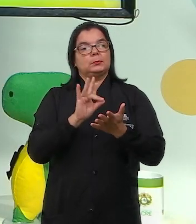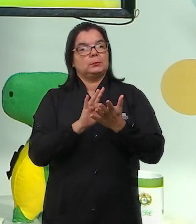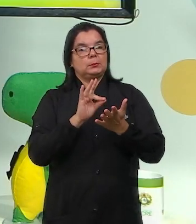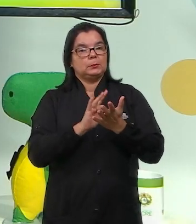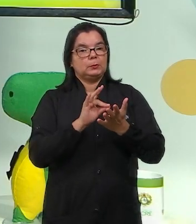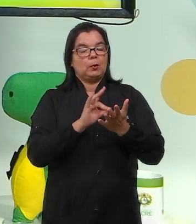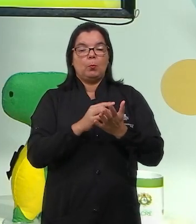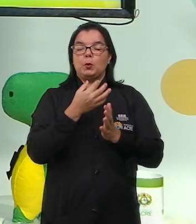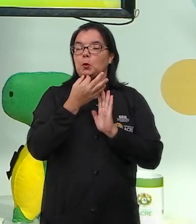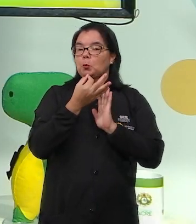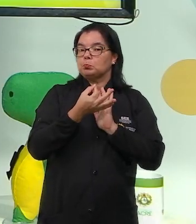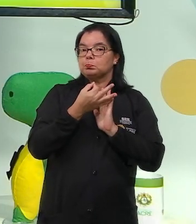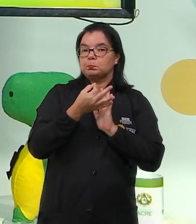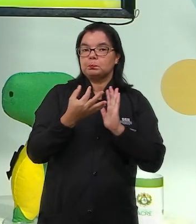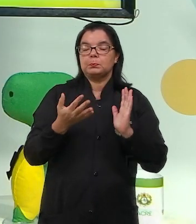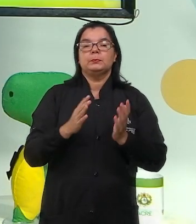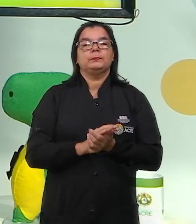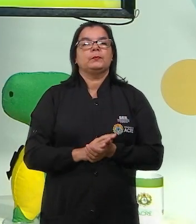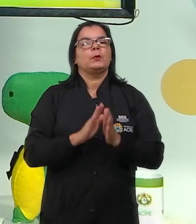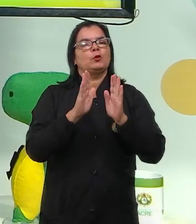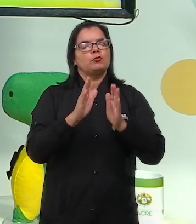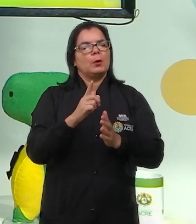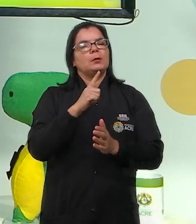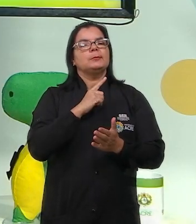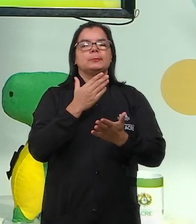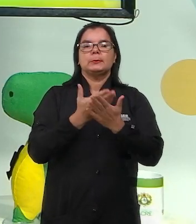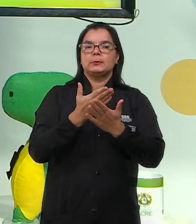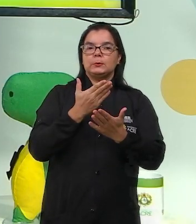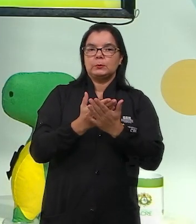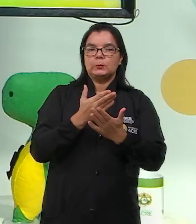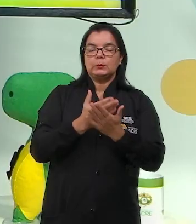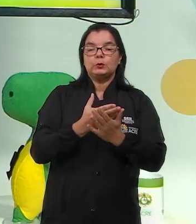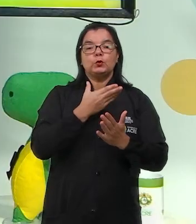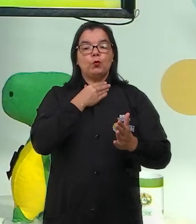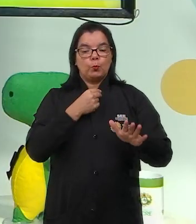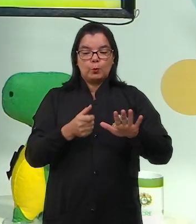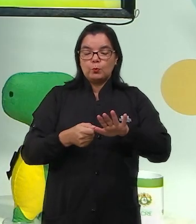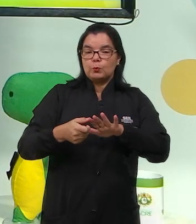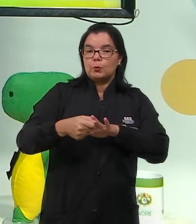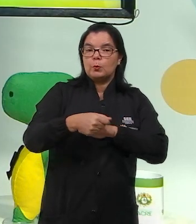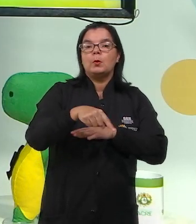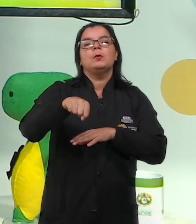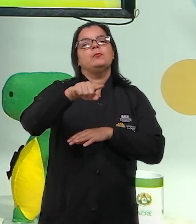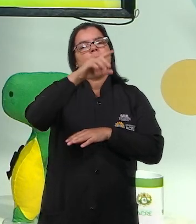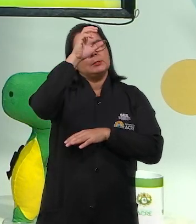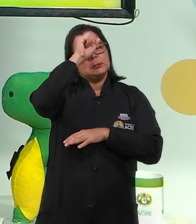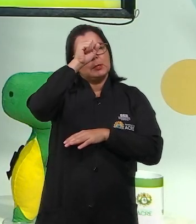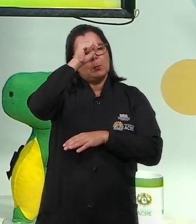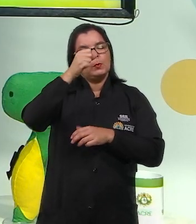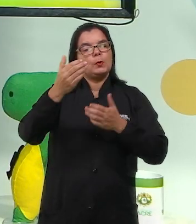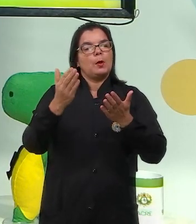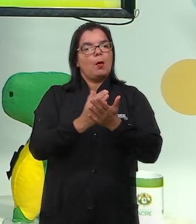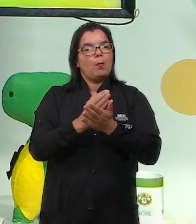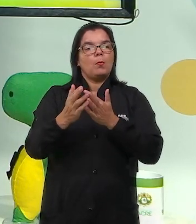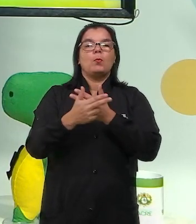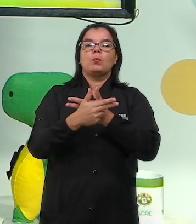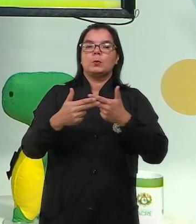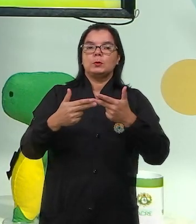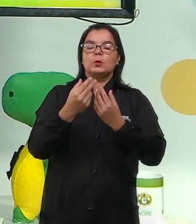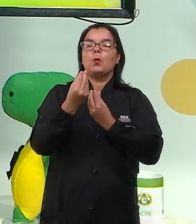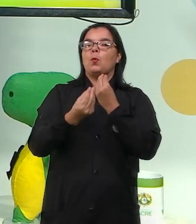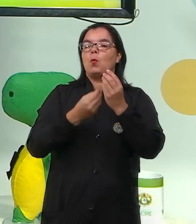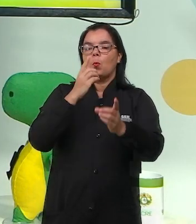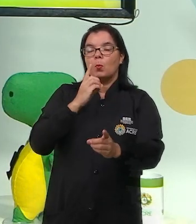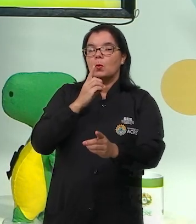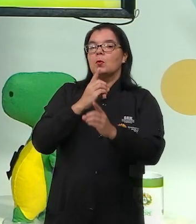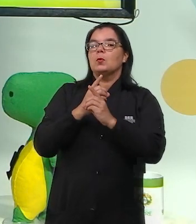único posicionamento. Nós já tivemos uma aula falando sobre as fake news e vocês aprenderam alguns mecanismos de como